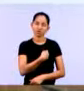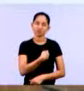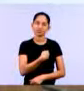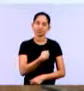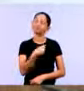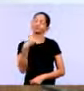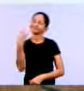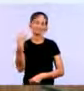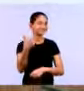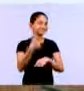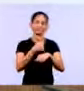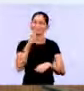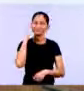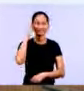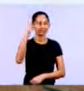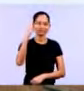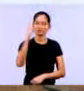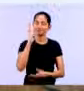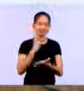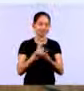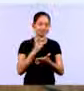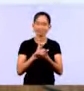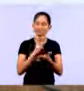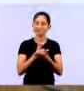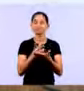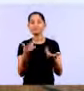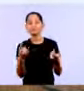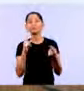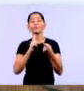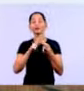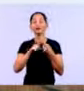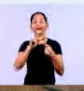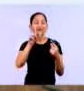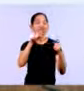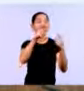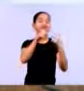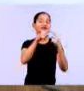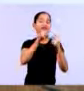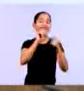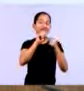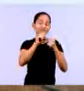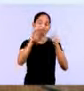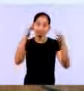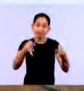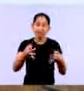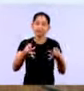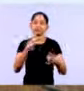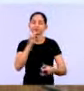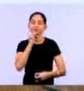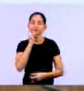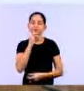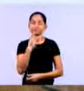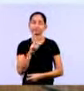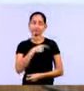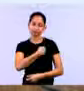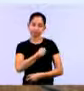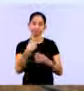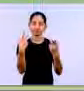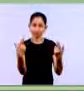é a principal função. Ela tem por finalidade gerar recursos financeiros para o Estado, prover o